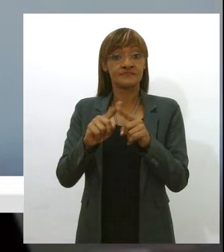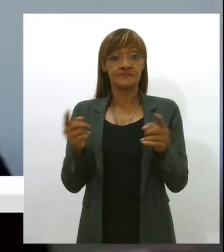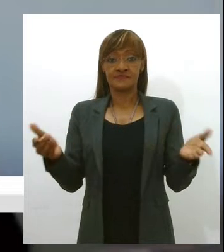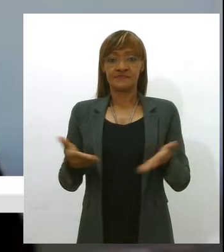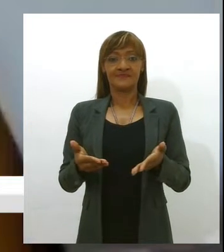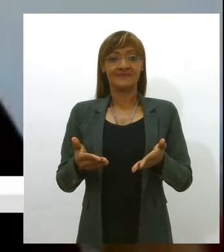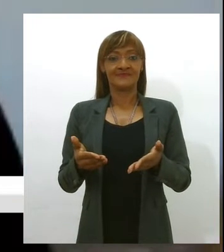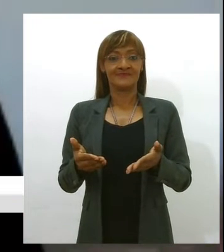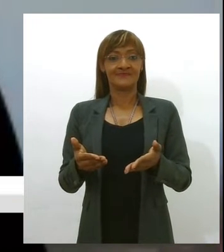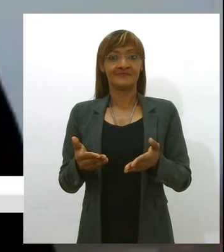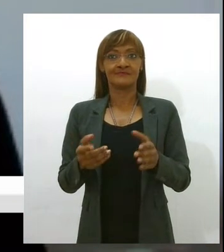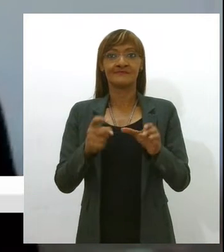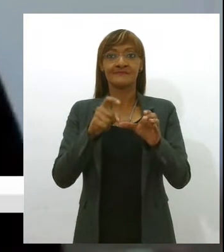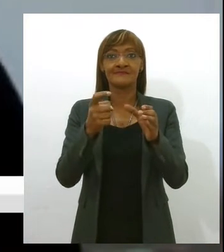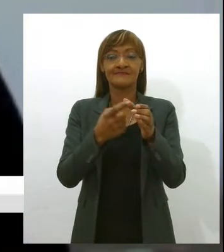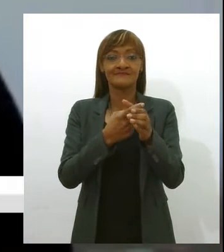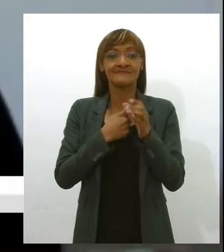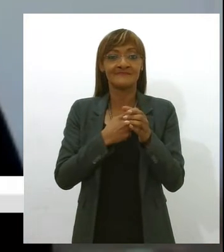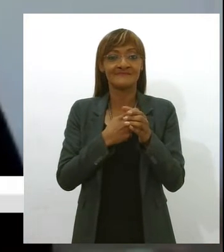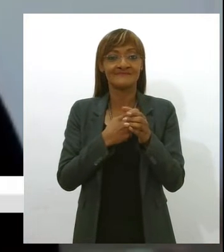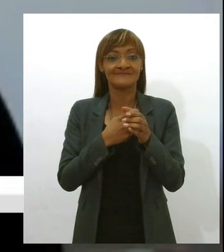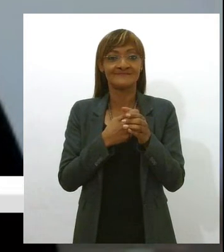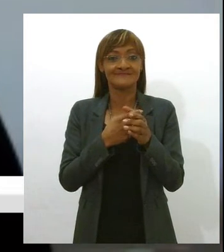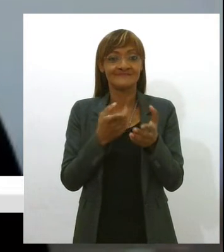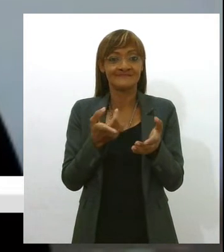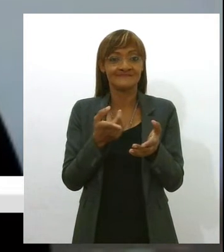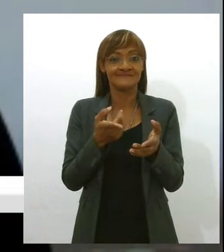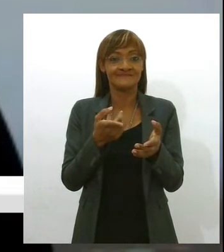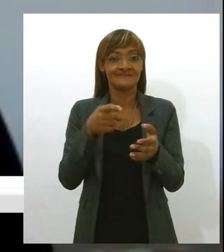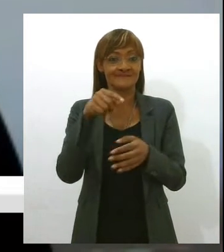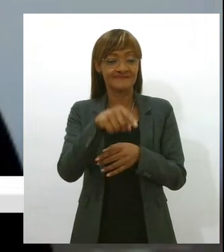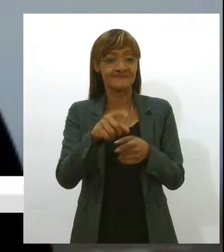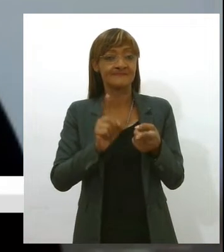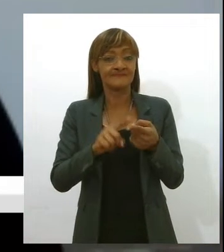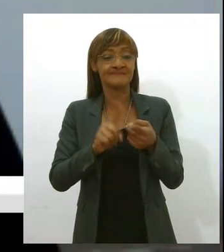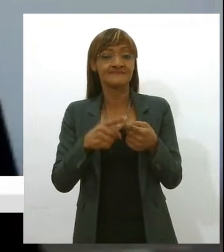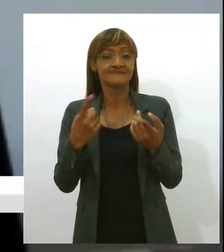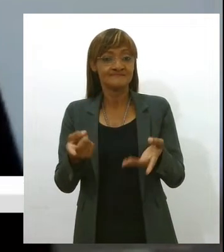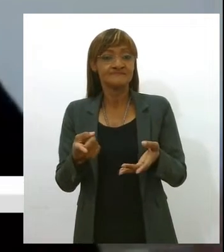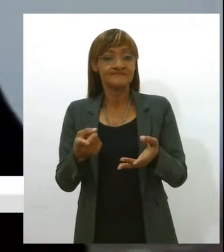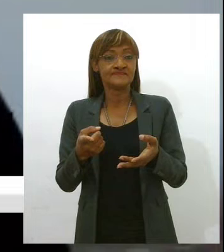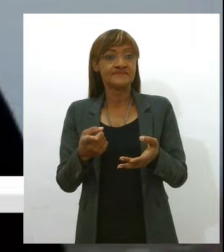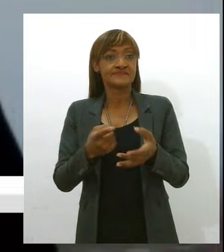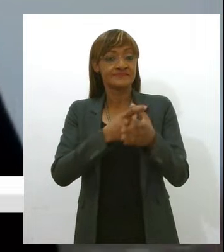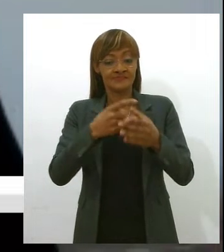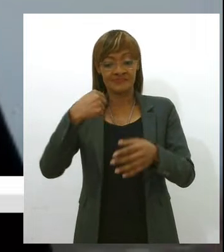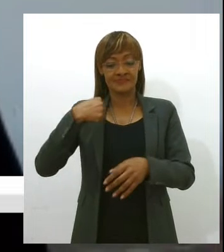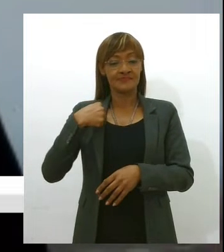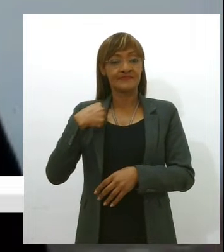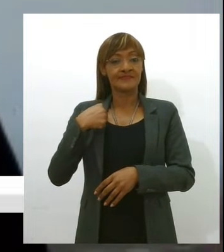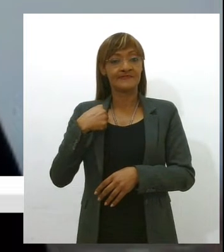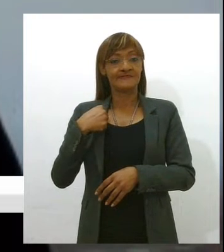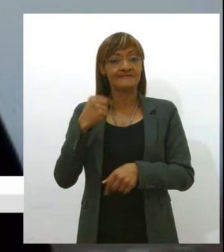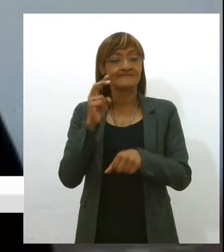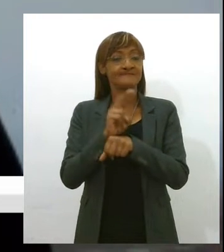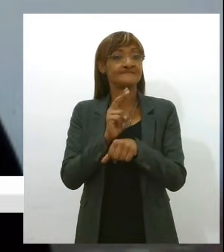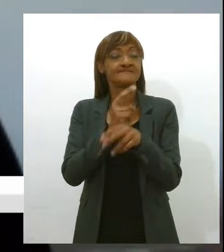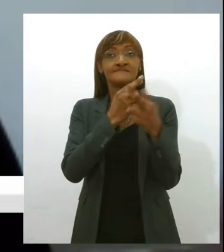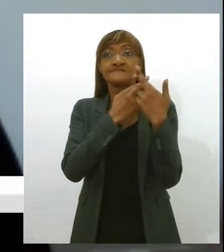que tem um ser que se considera independente, que tem um ser dependente de mim, e que com todas as responsabilidades que isso